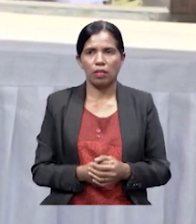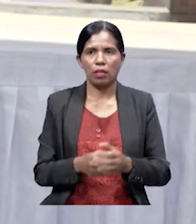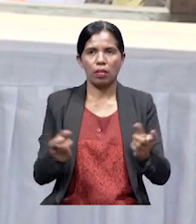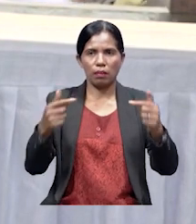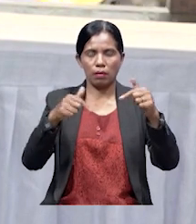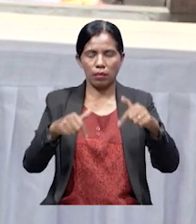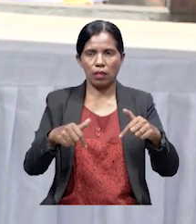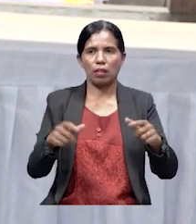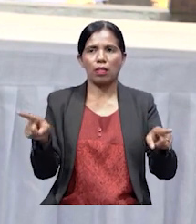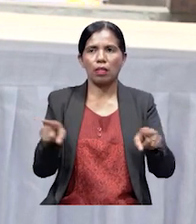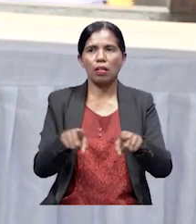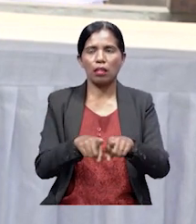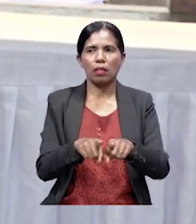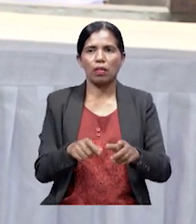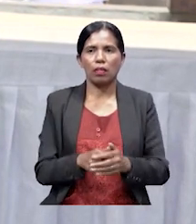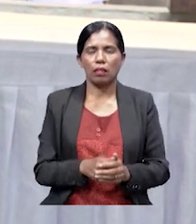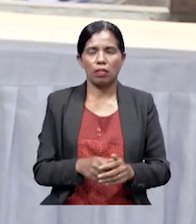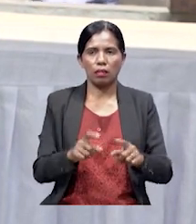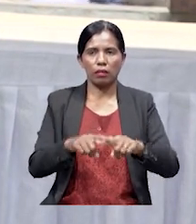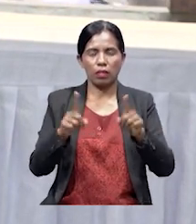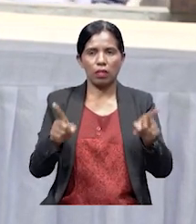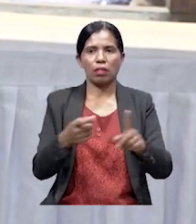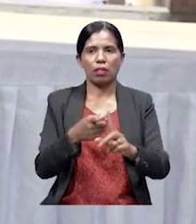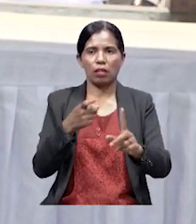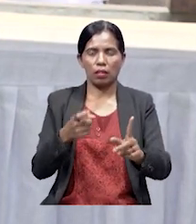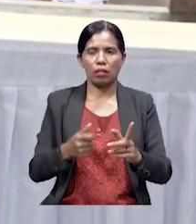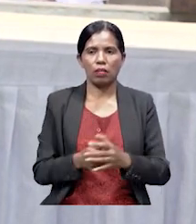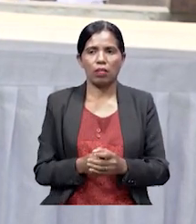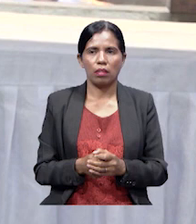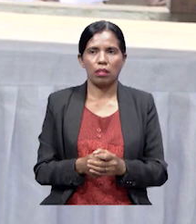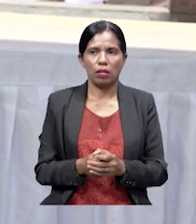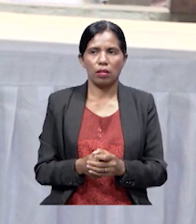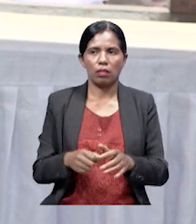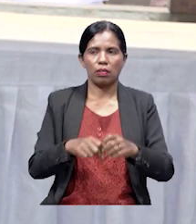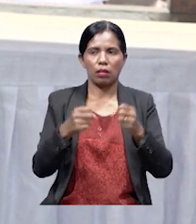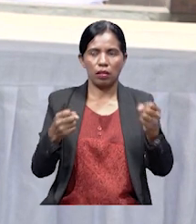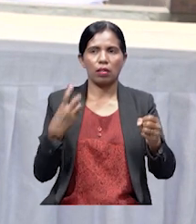rasis mas pelu kontrari si mai hanya sama lisa atau destroy tanya